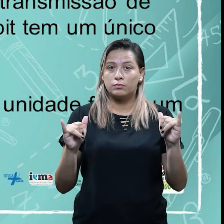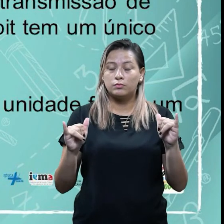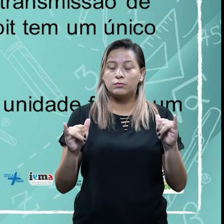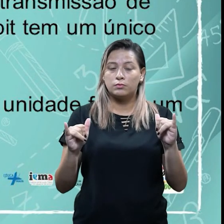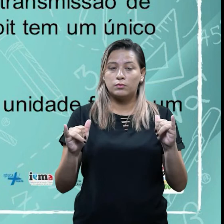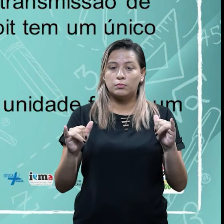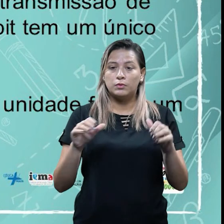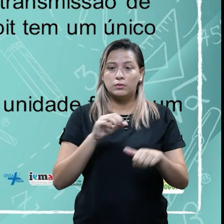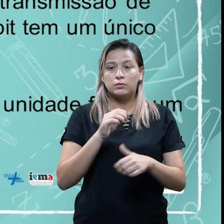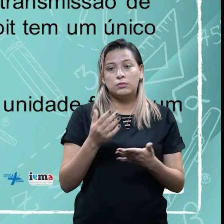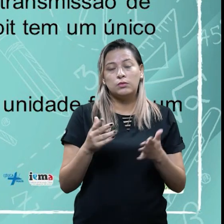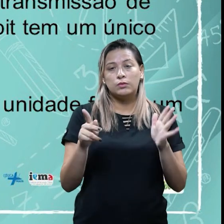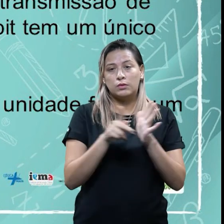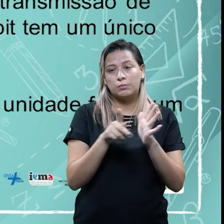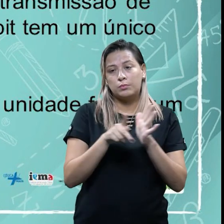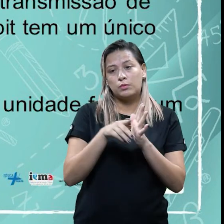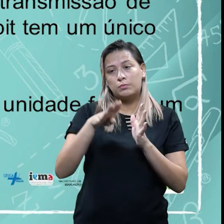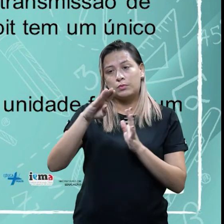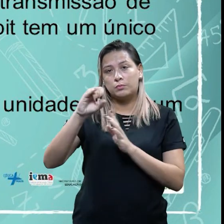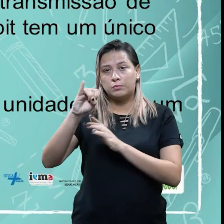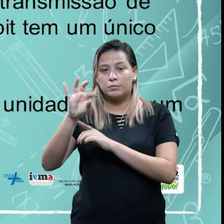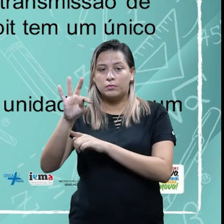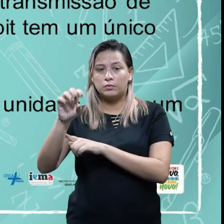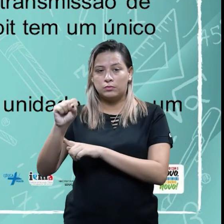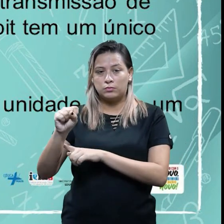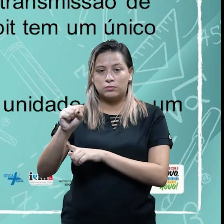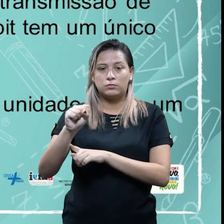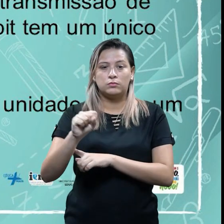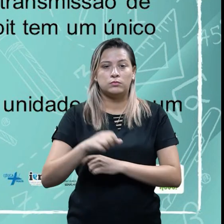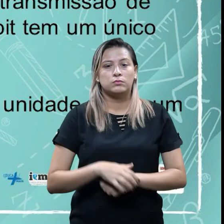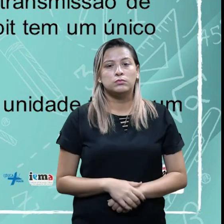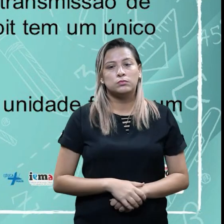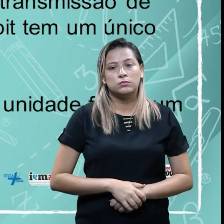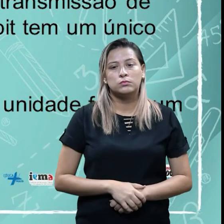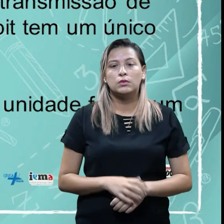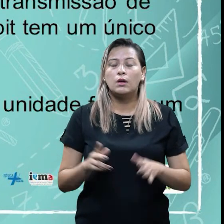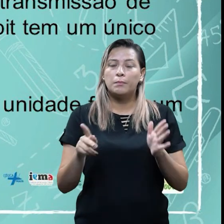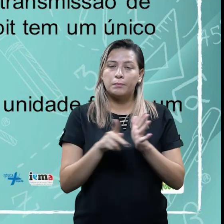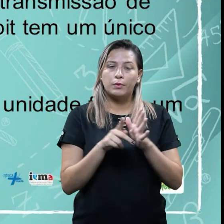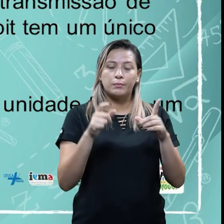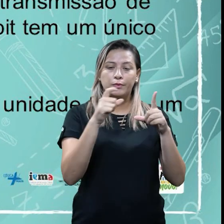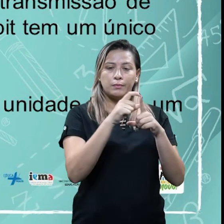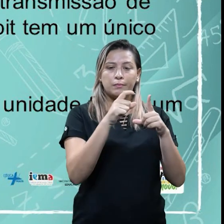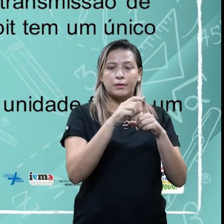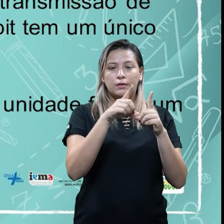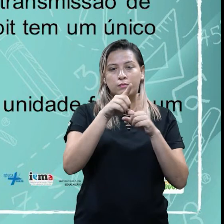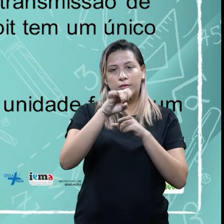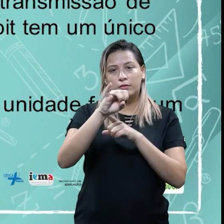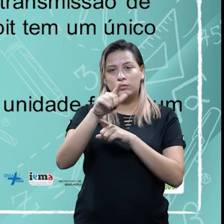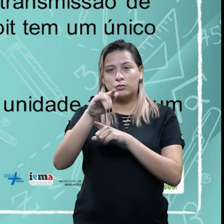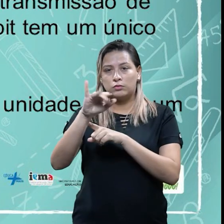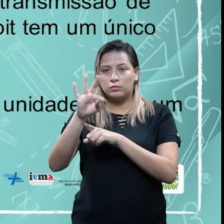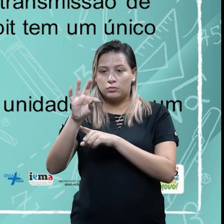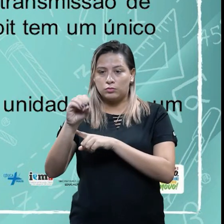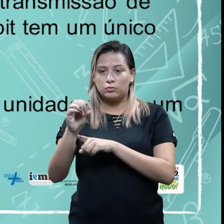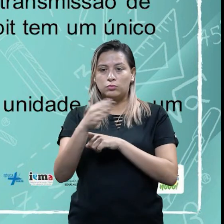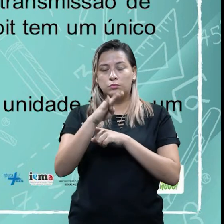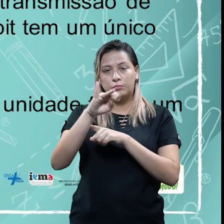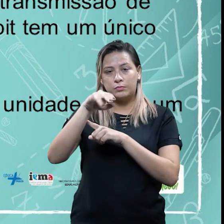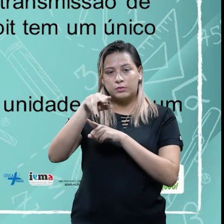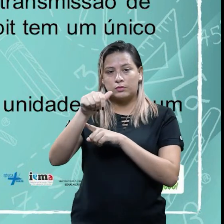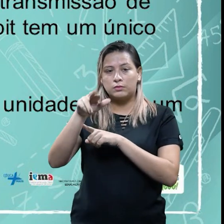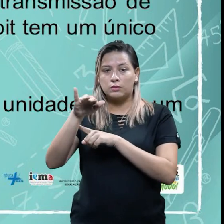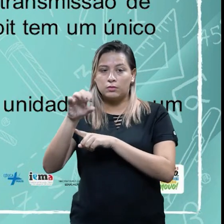por bits. O termo bit, que é proveniente da palavra dígito binário